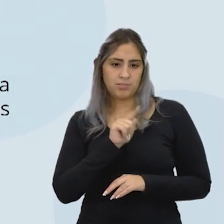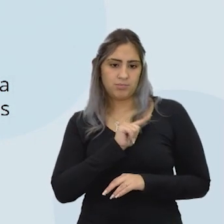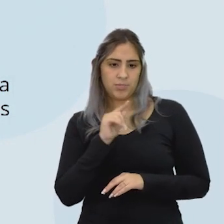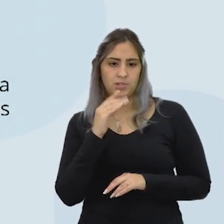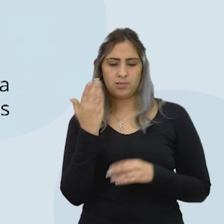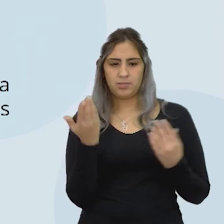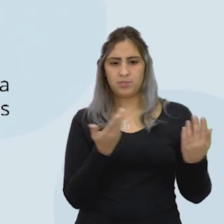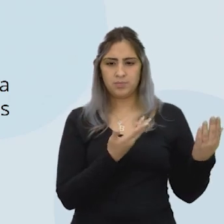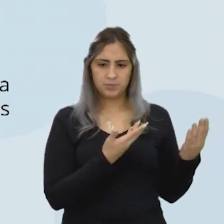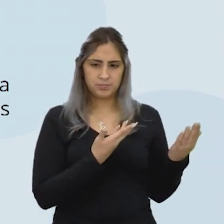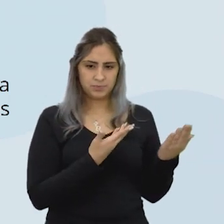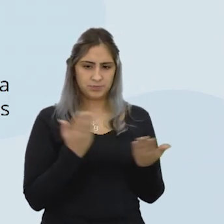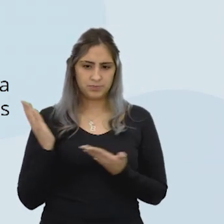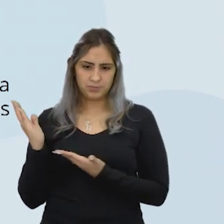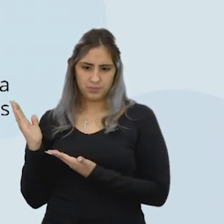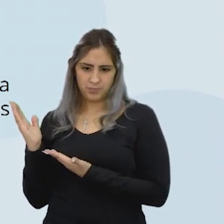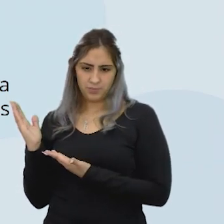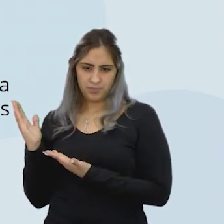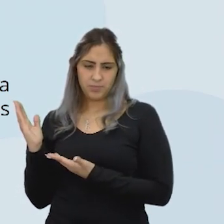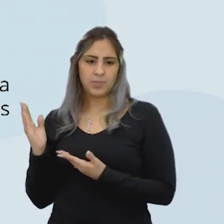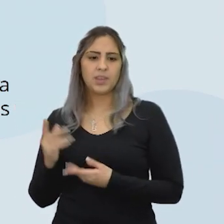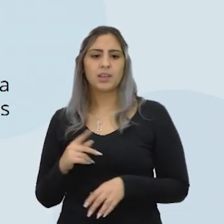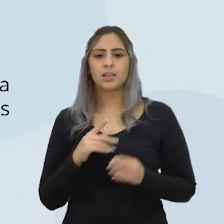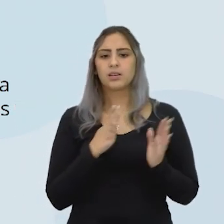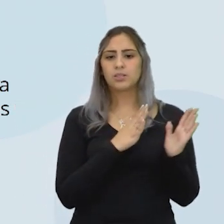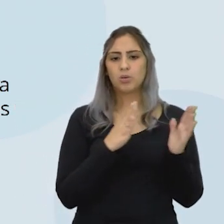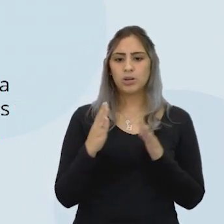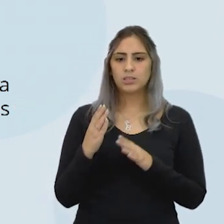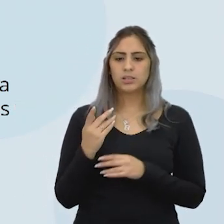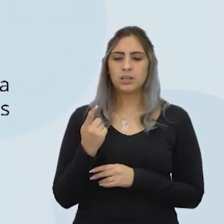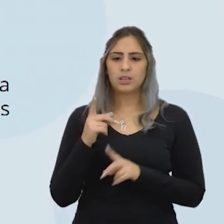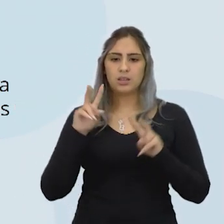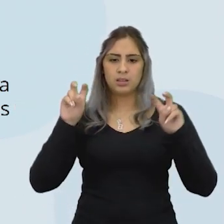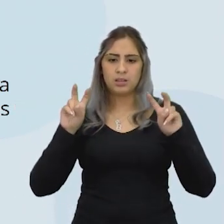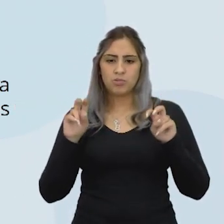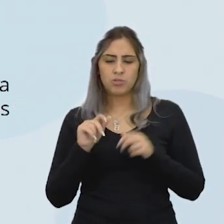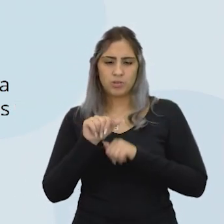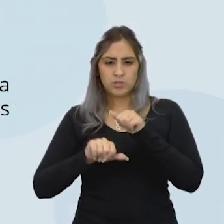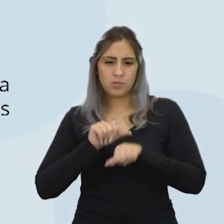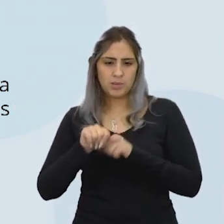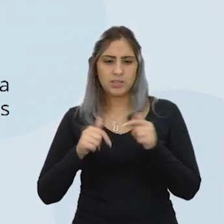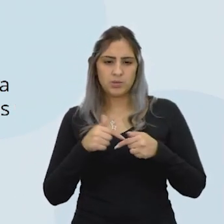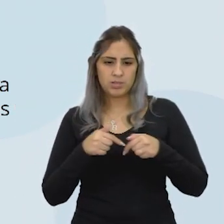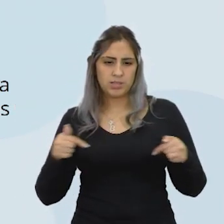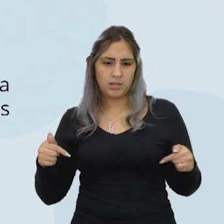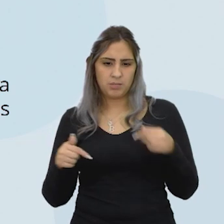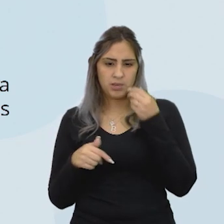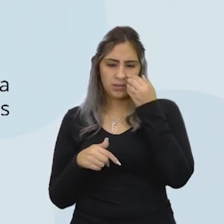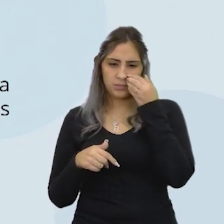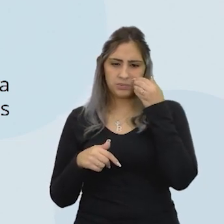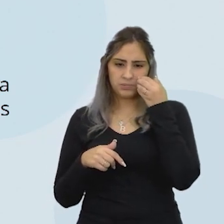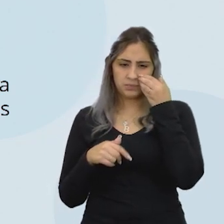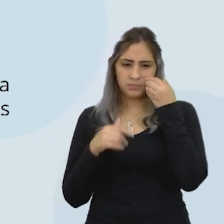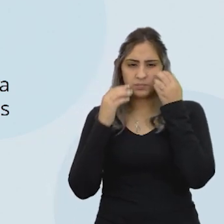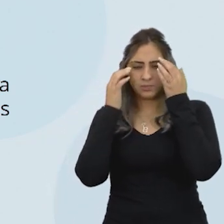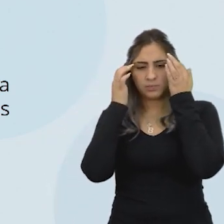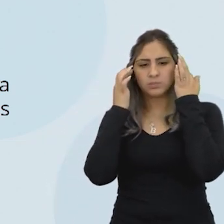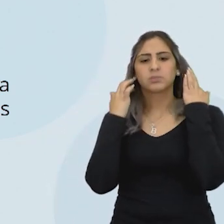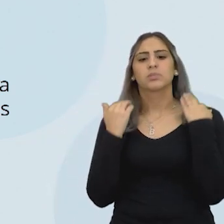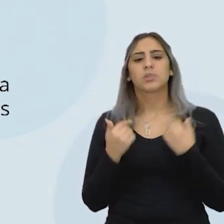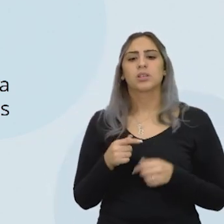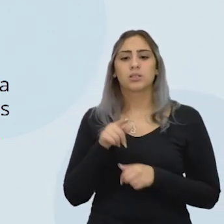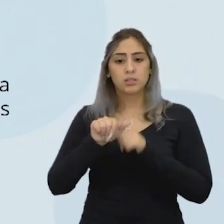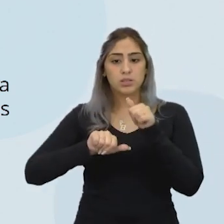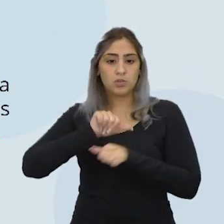então favoreceriam a ocorrência de reações químicas. E com essas reações químicas iriam transformar os